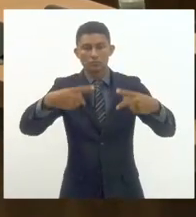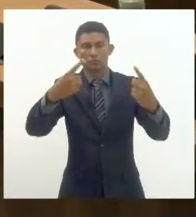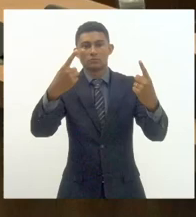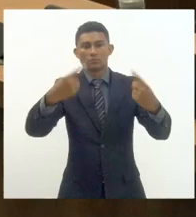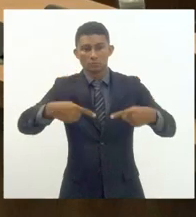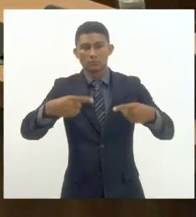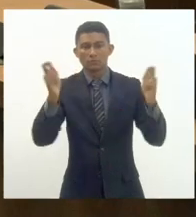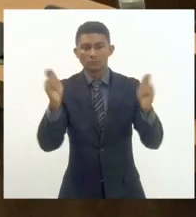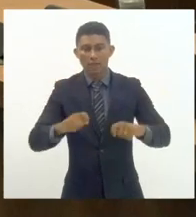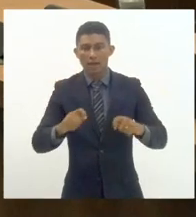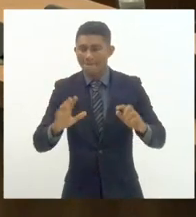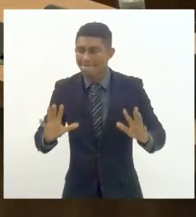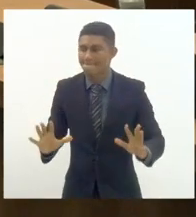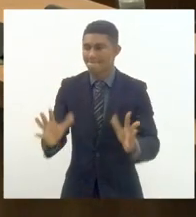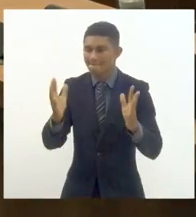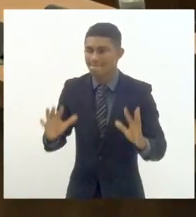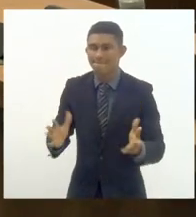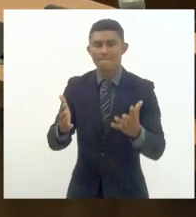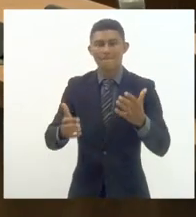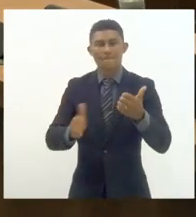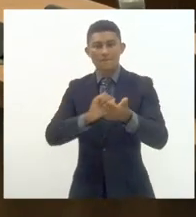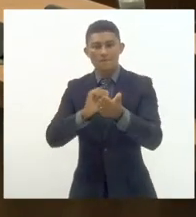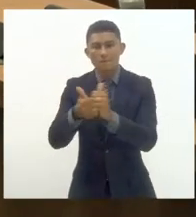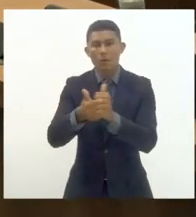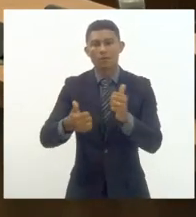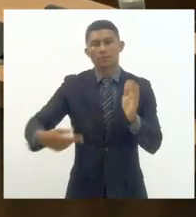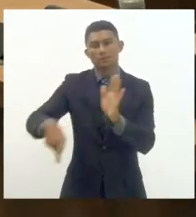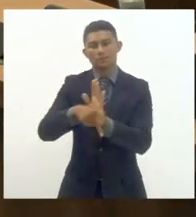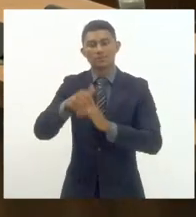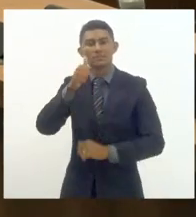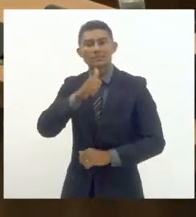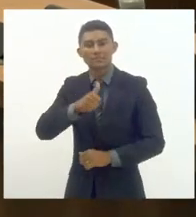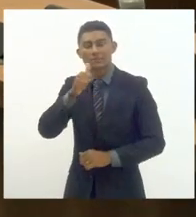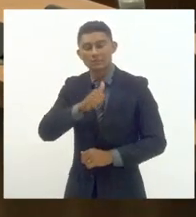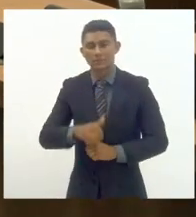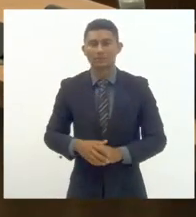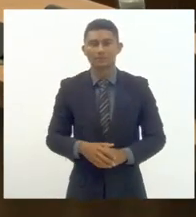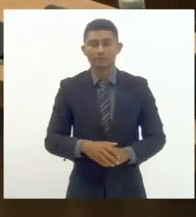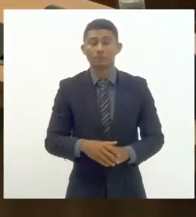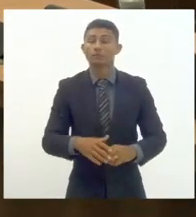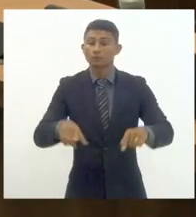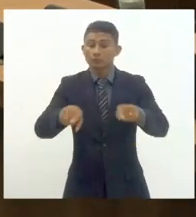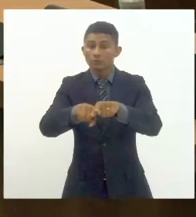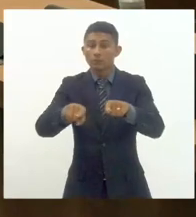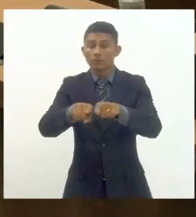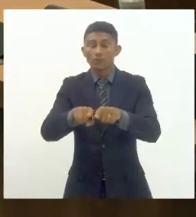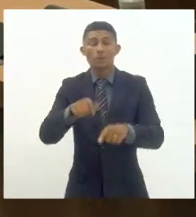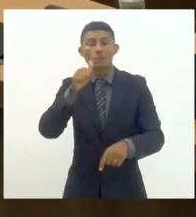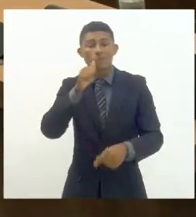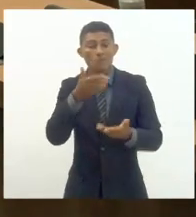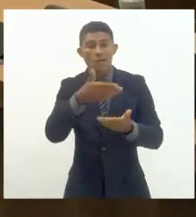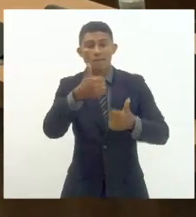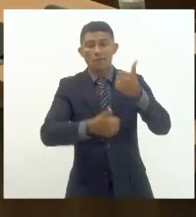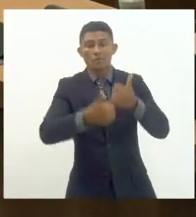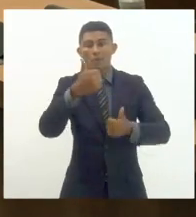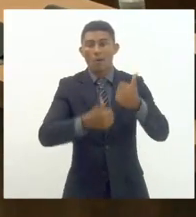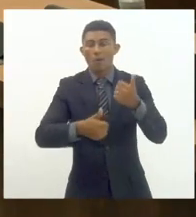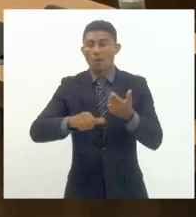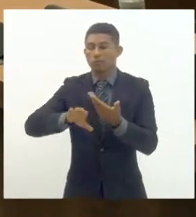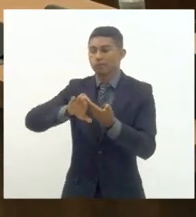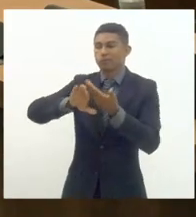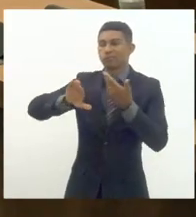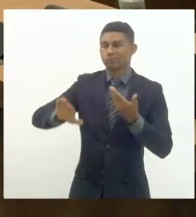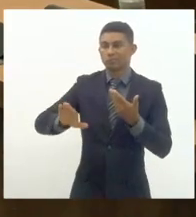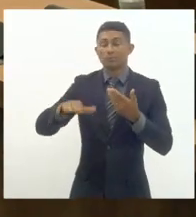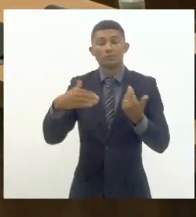de fomento ao esporte feminino e à emancipação do futebol feminino. É, portanto, um projeto